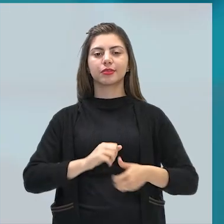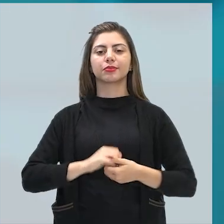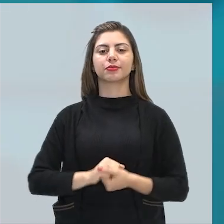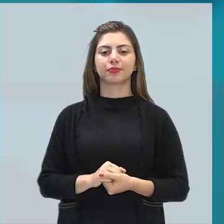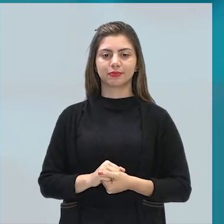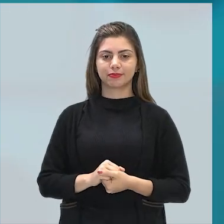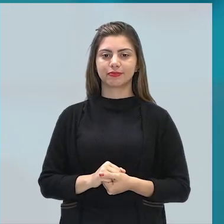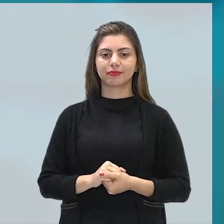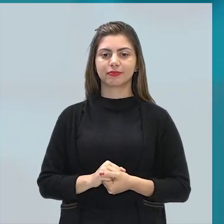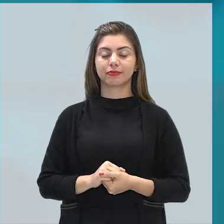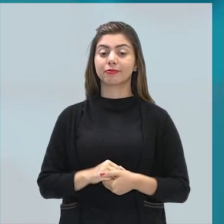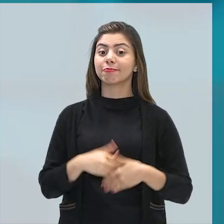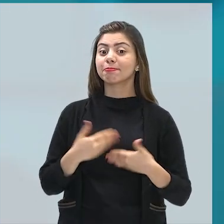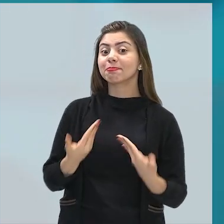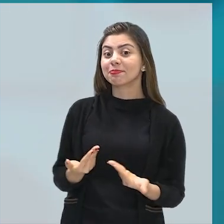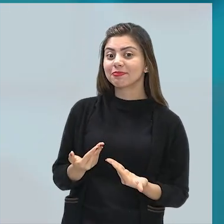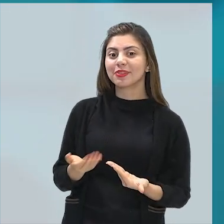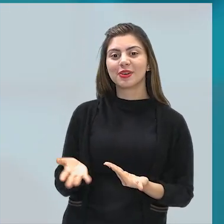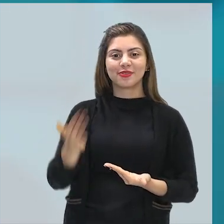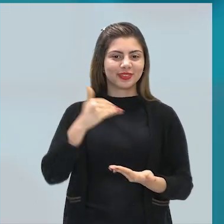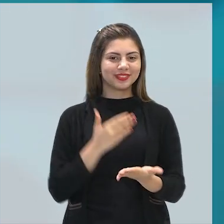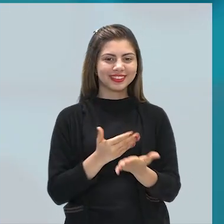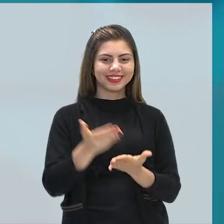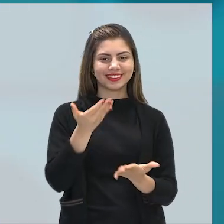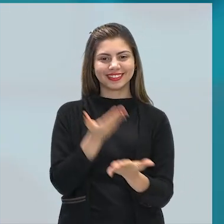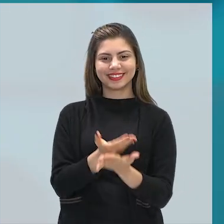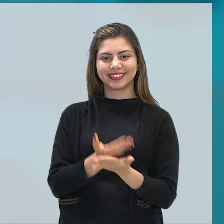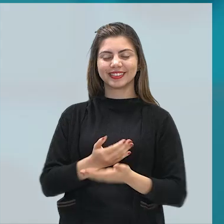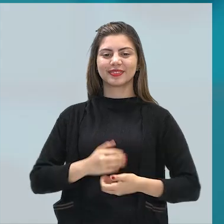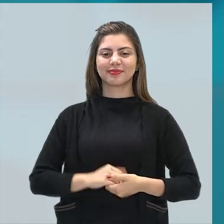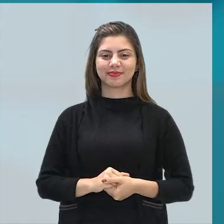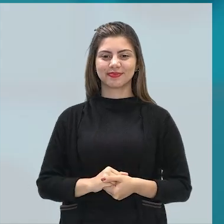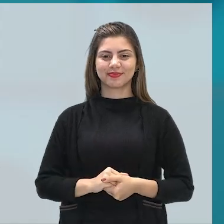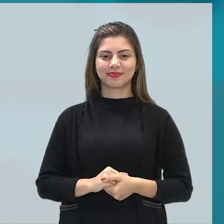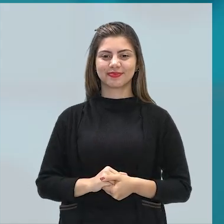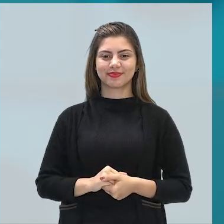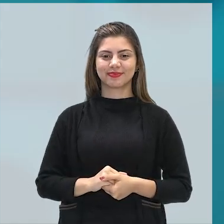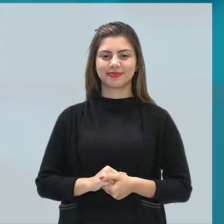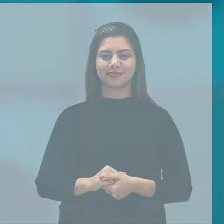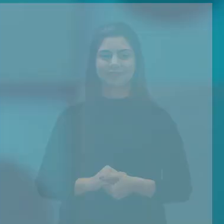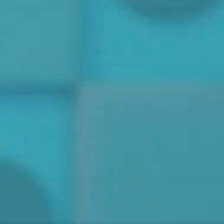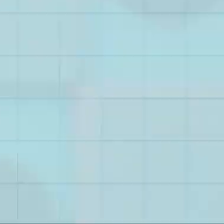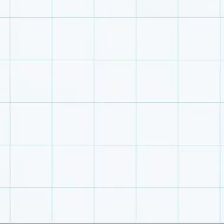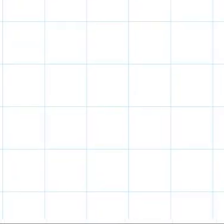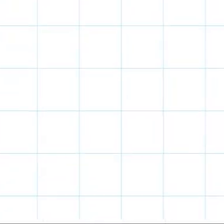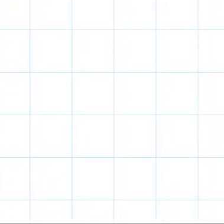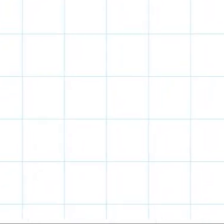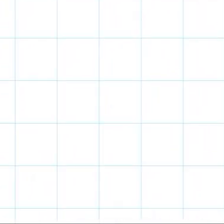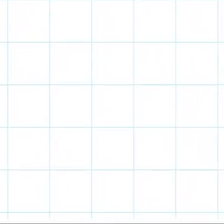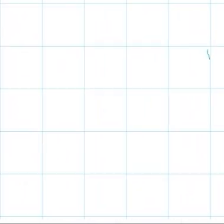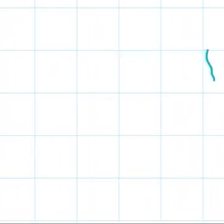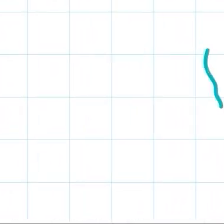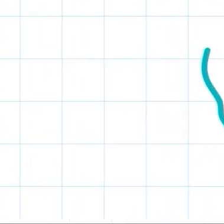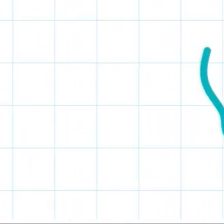avaliação. E aí, vamos iniciar essa revisão? Vem comigo!